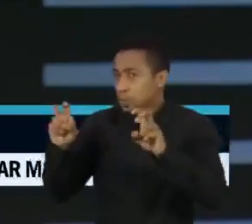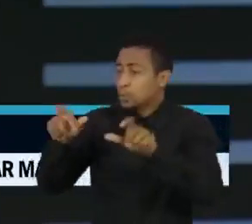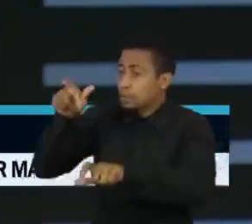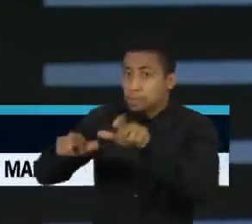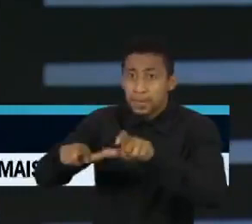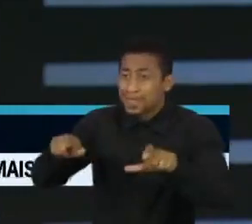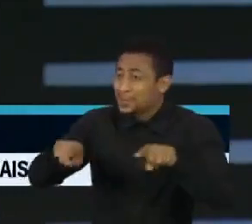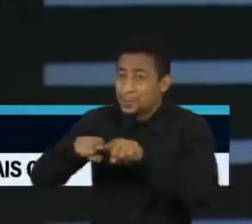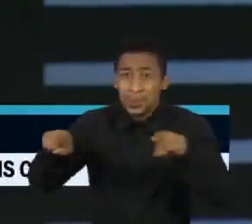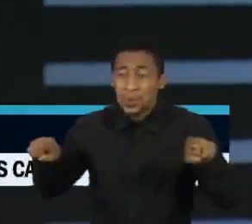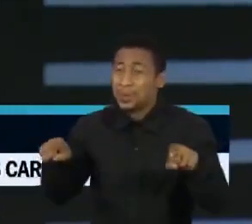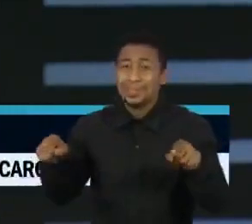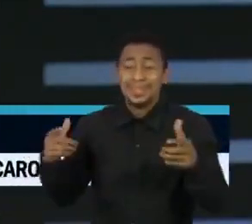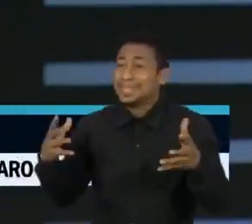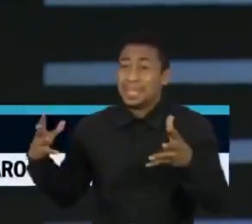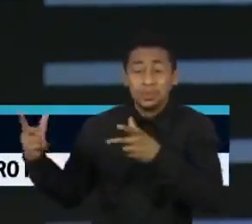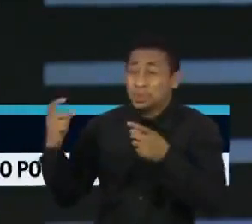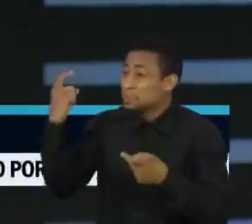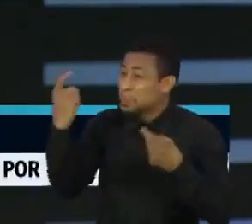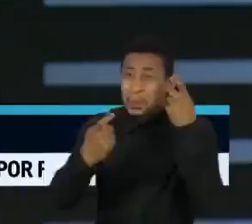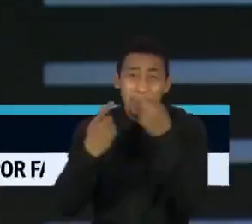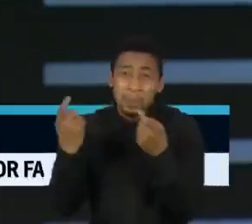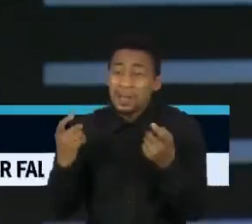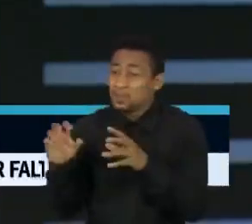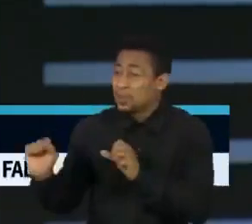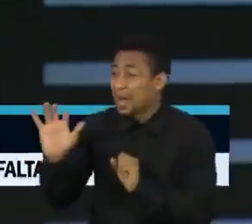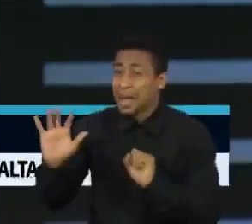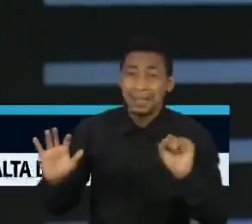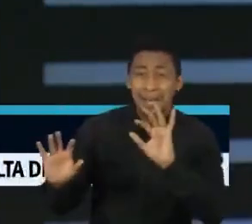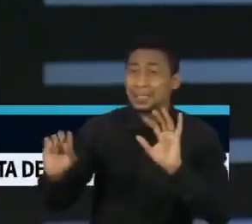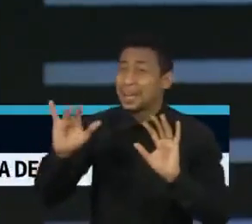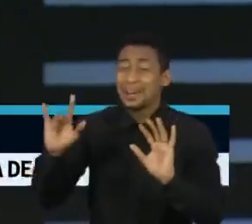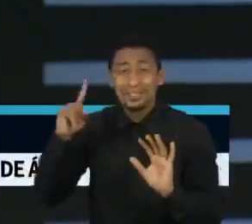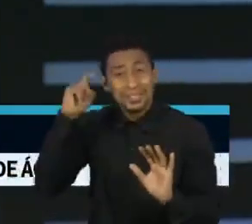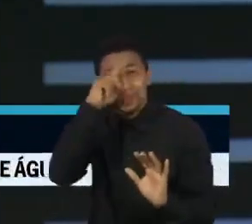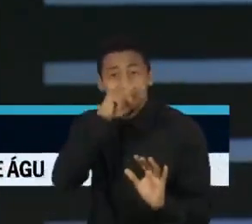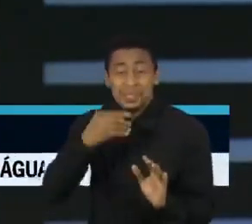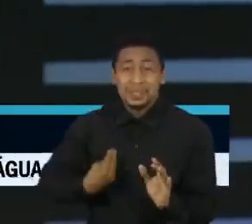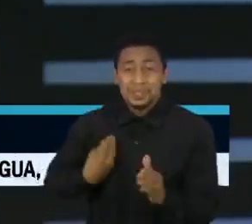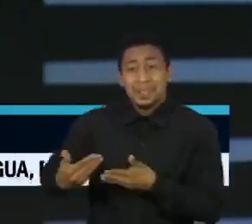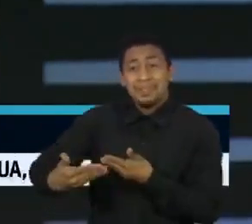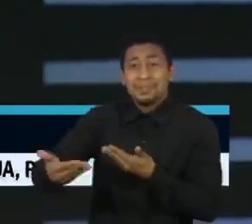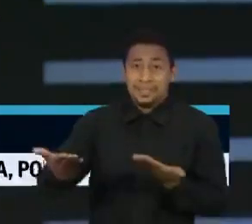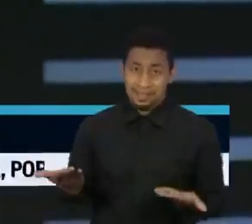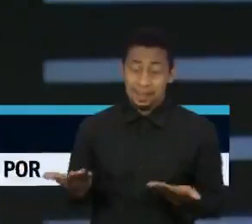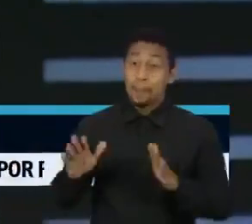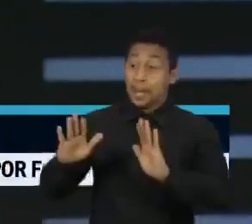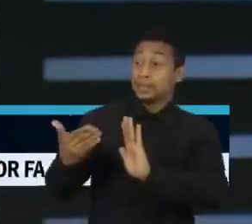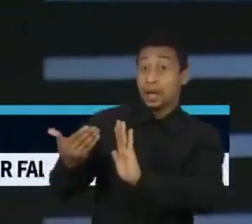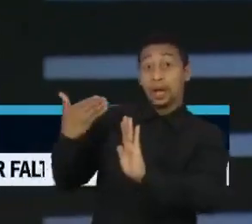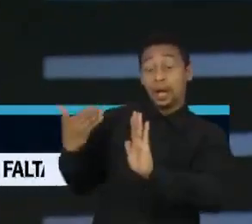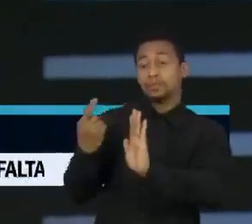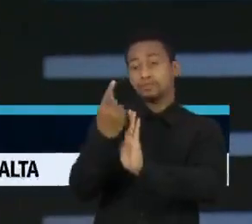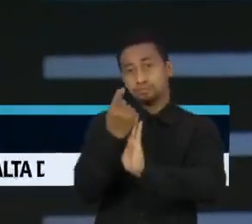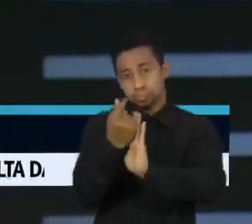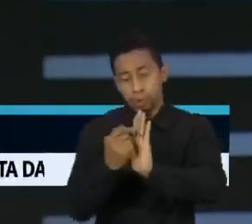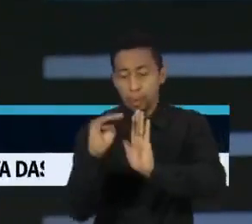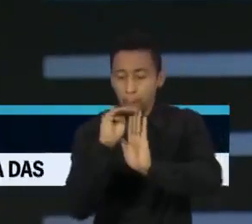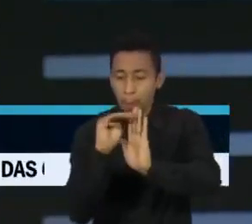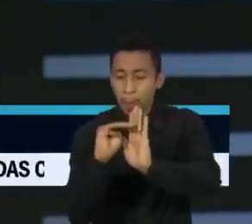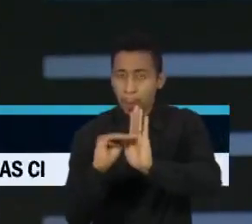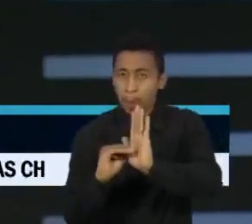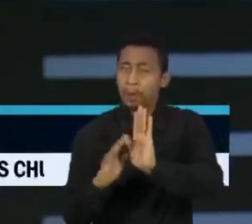muito bem colocado uma inépcia do governo para lidar com coisas que estavam no orçamento e já era previsto não tem nenhuma surpresa